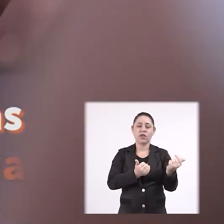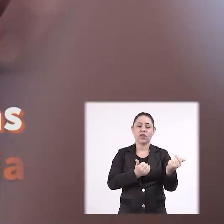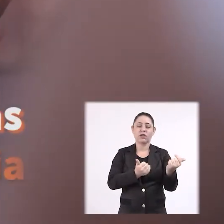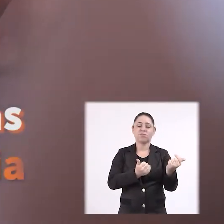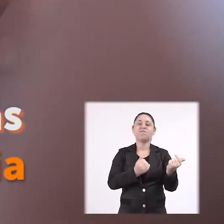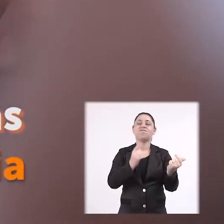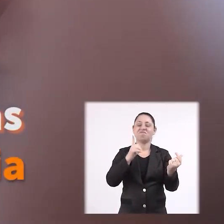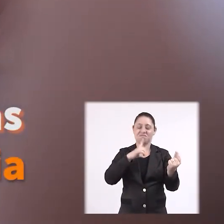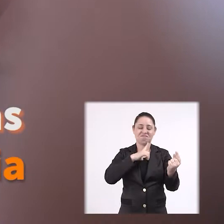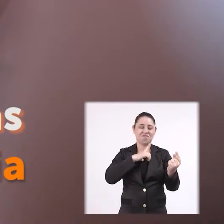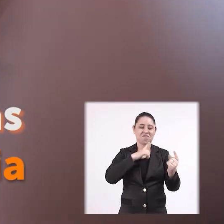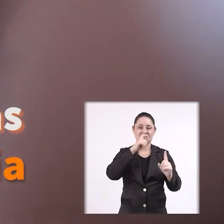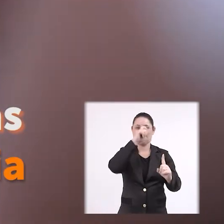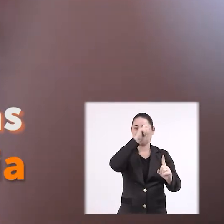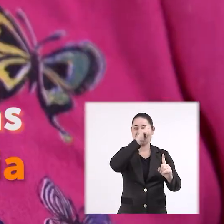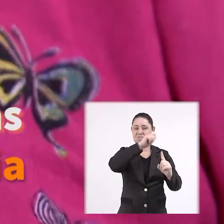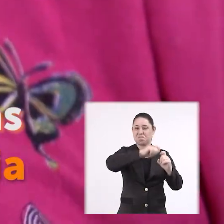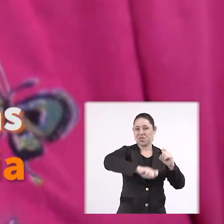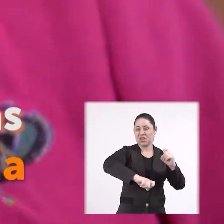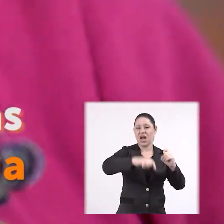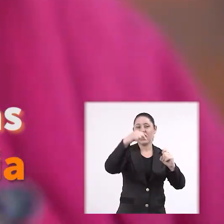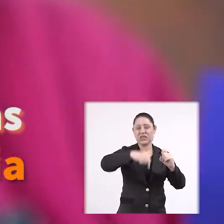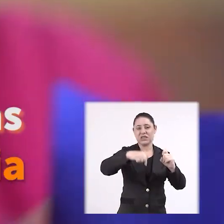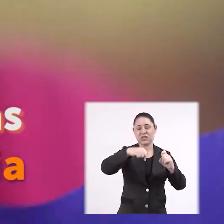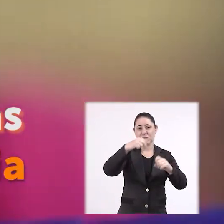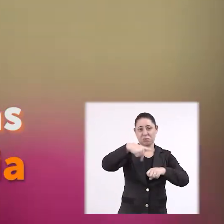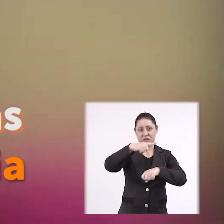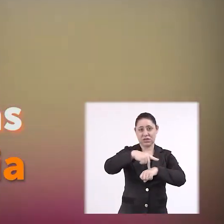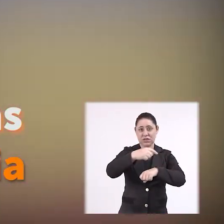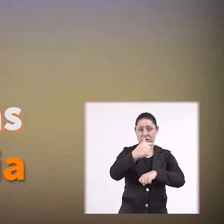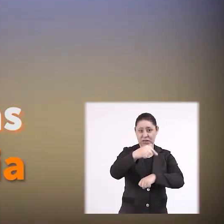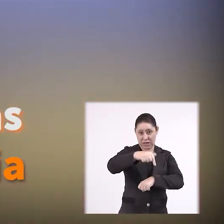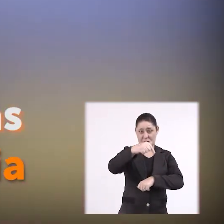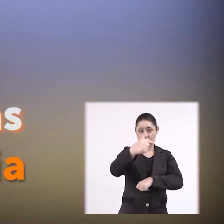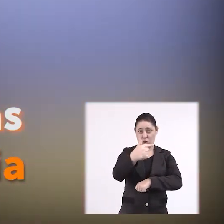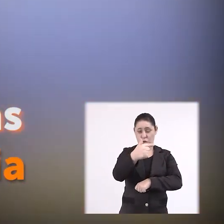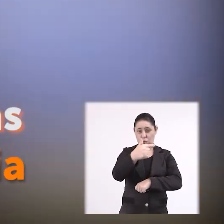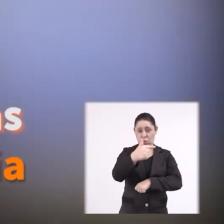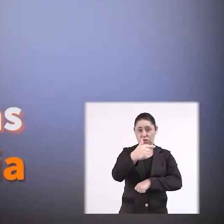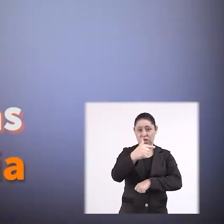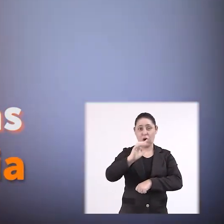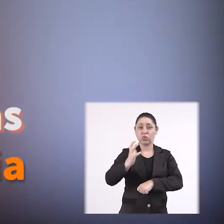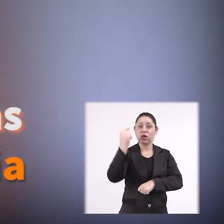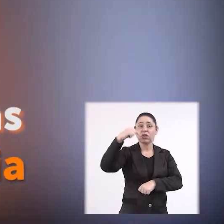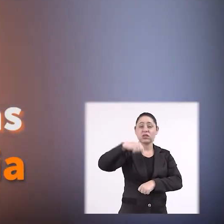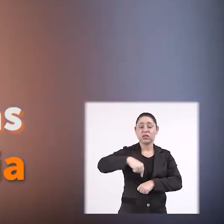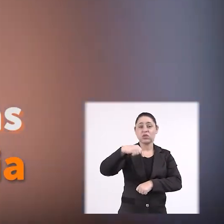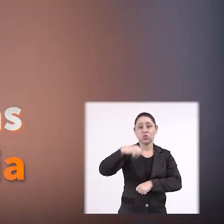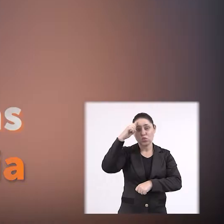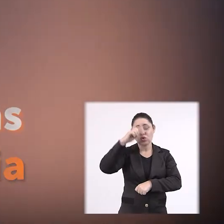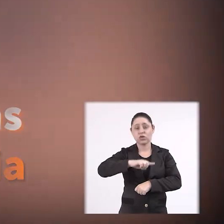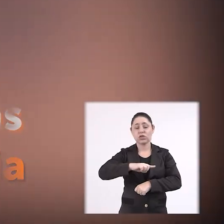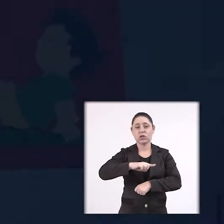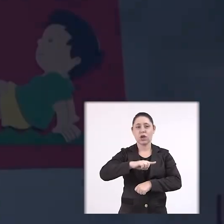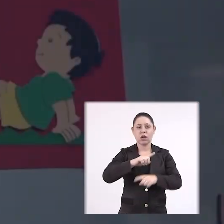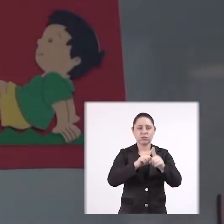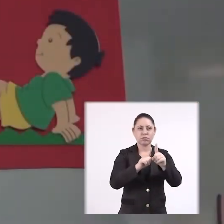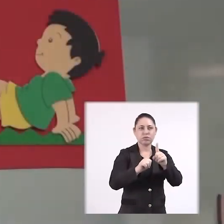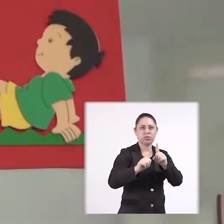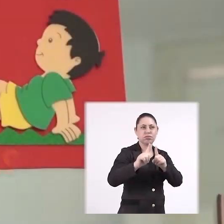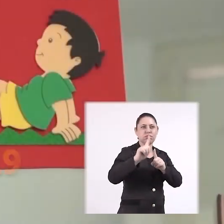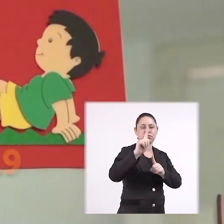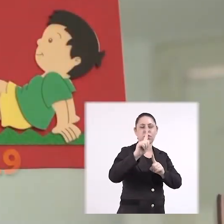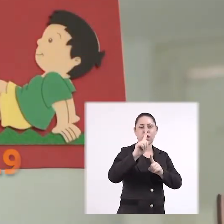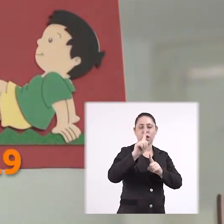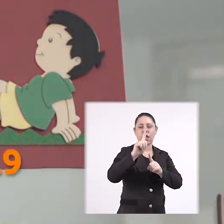sofrem abuso sexual no país. São 72 casos por dia. Os dados são do Boletim Epidemiológico